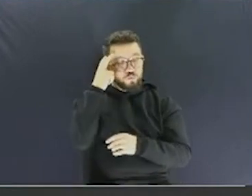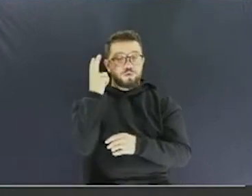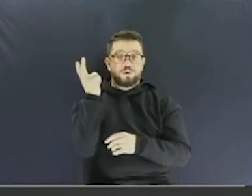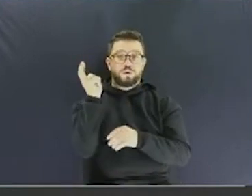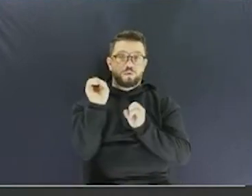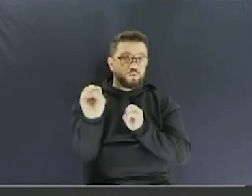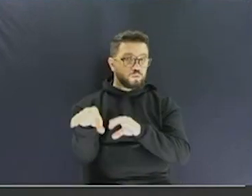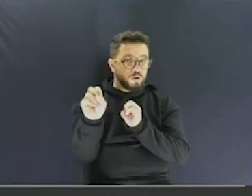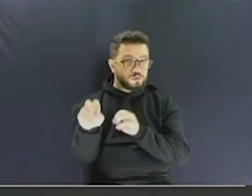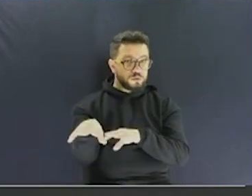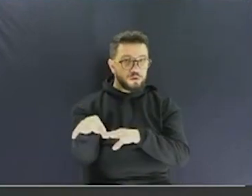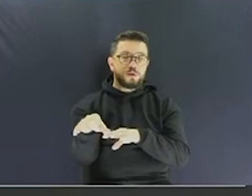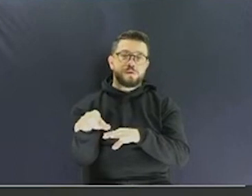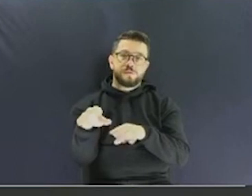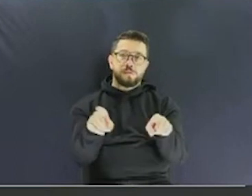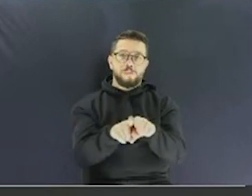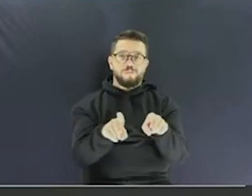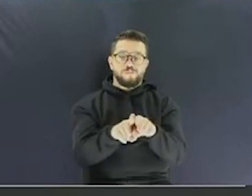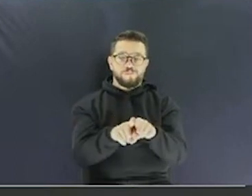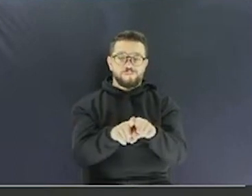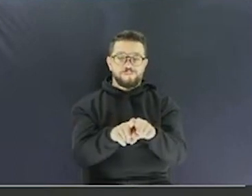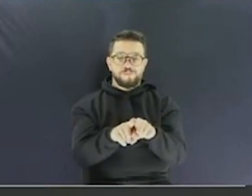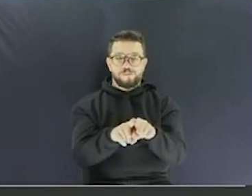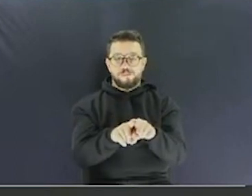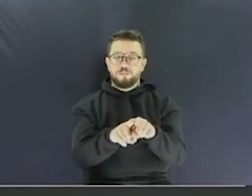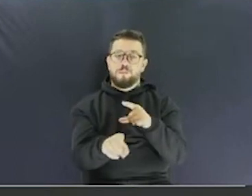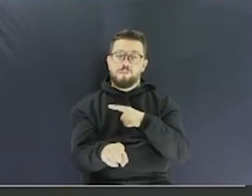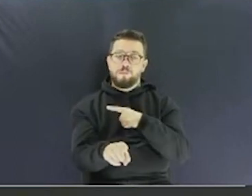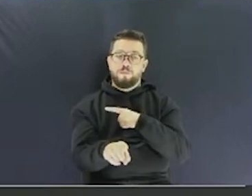gente tem a planta do Estúdio Riachuelo, que é um equipamento da